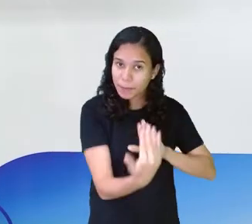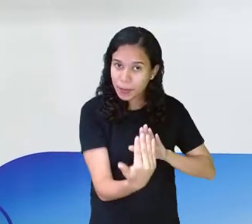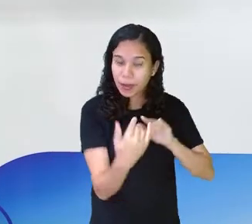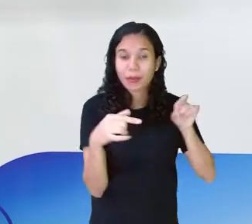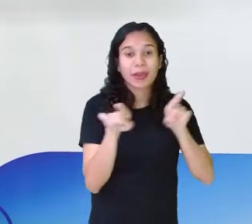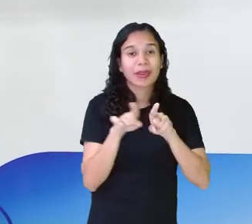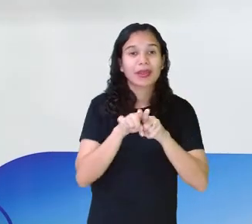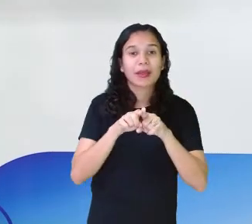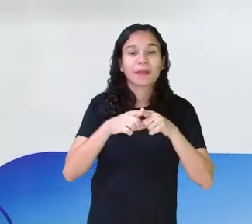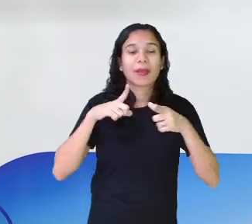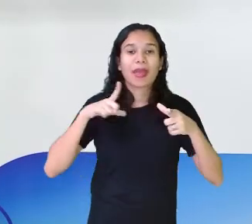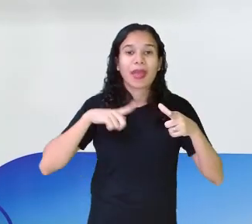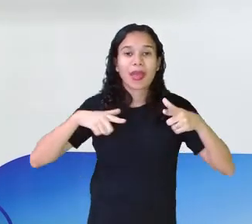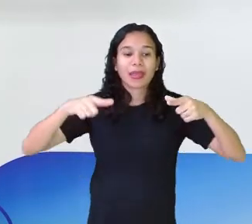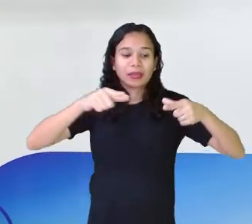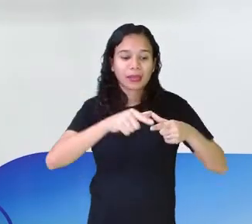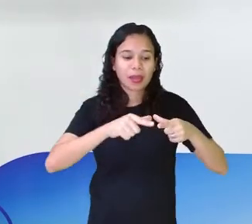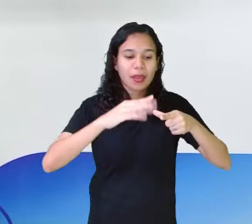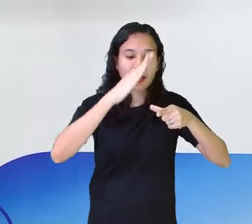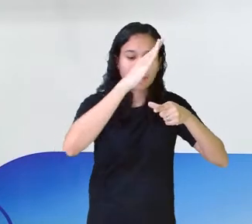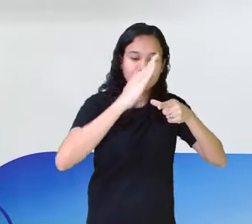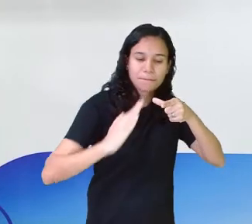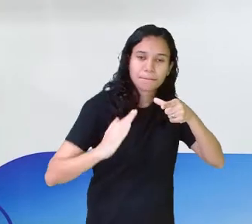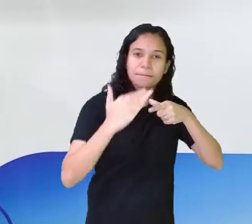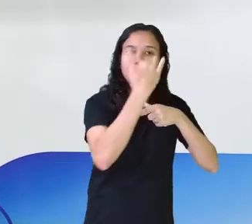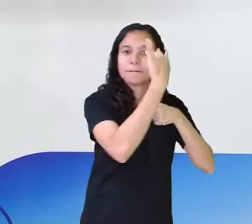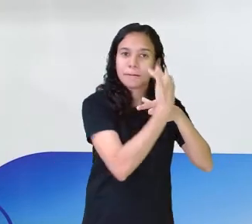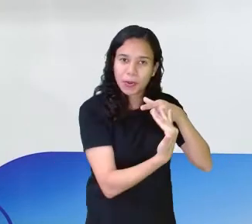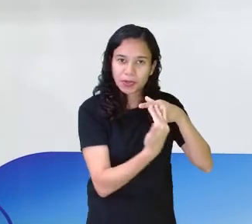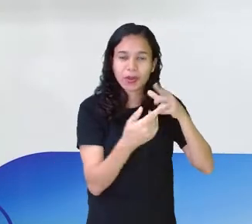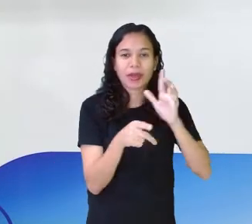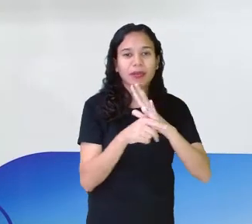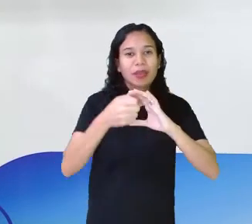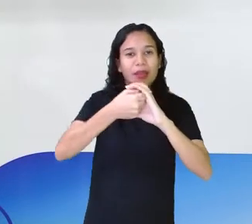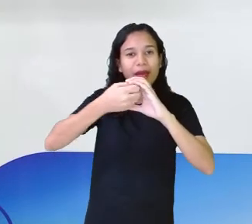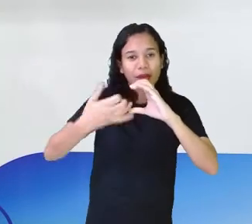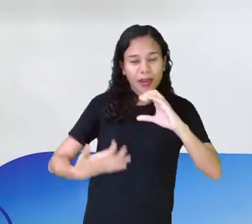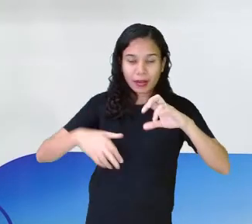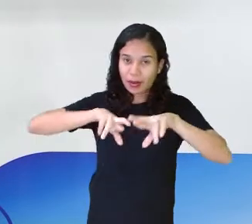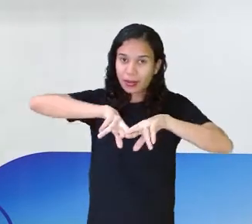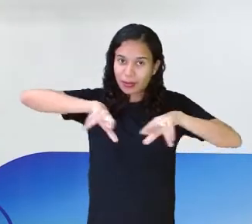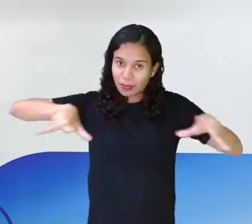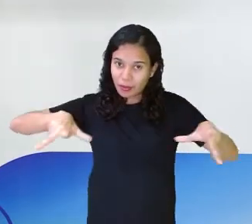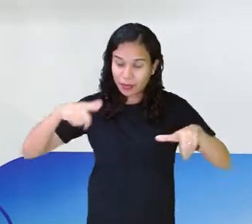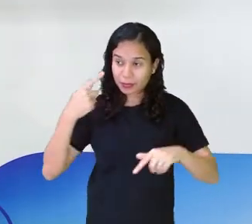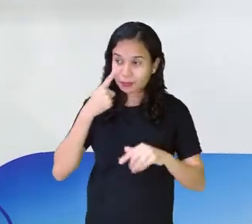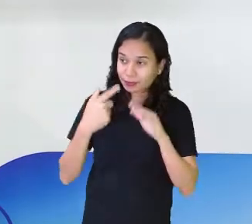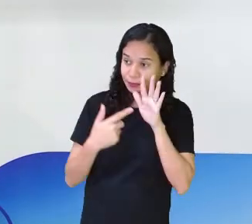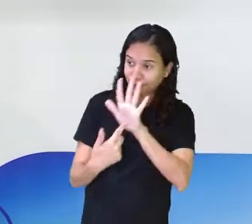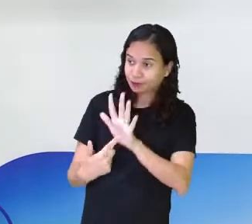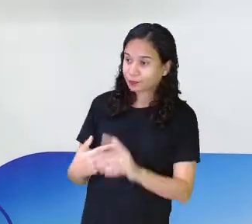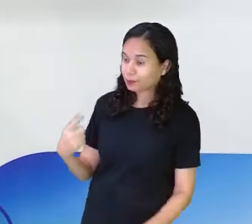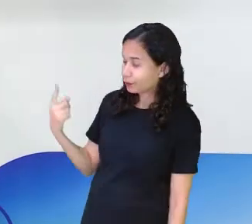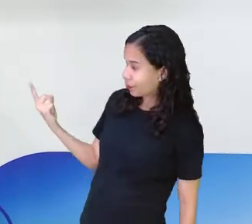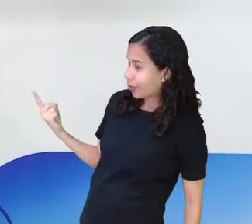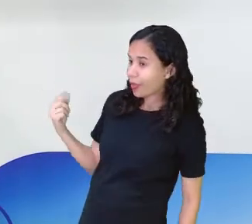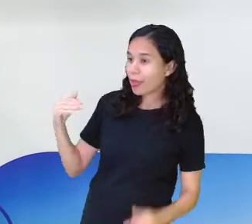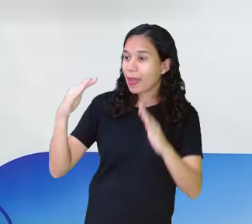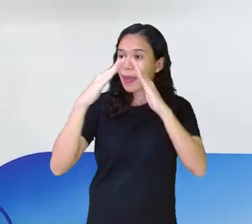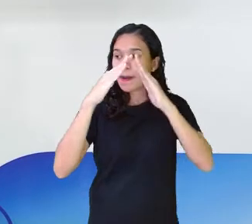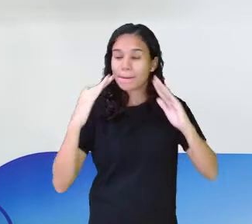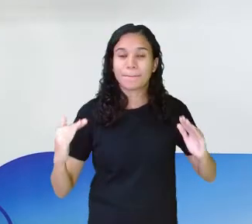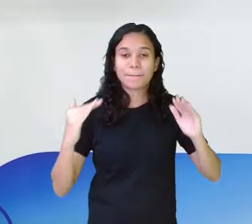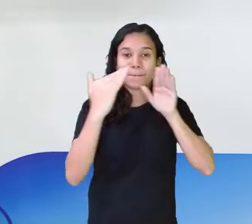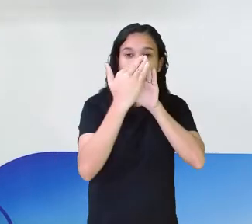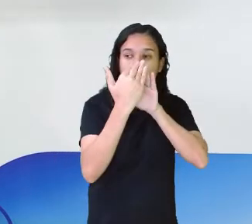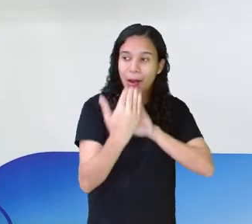meus prismas, que a gente já entendeu também que tem características diferentes. Eu trouxe a nossa pirâmide